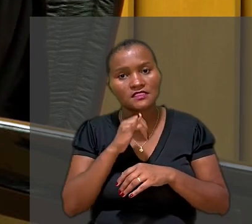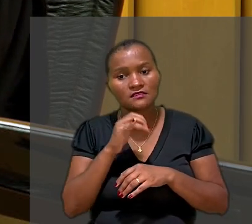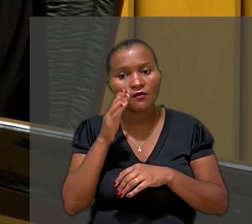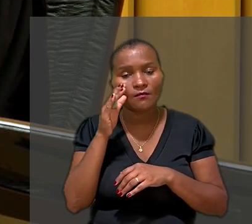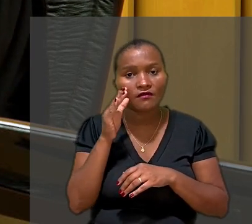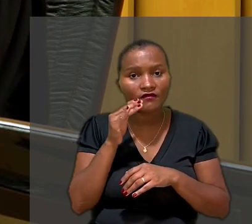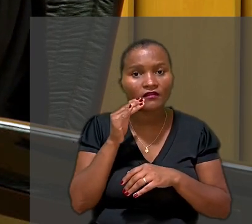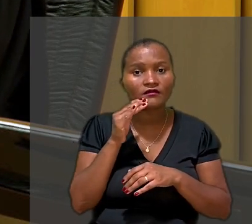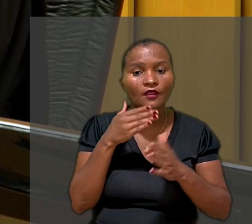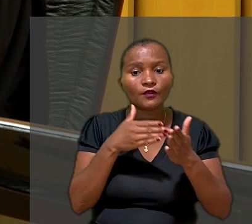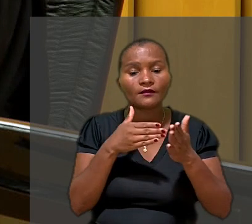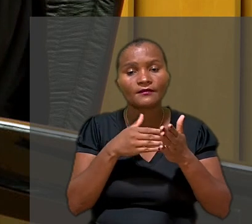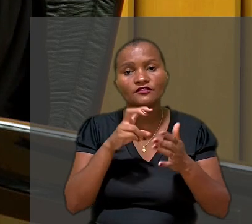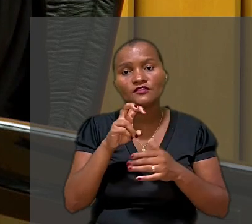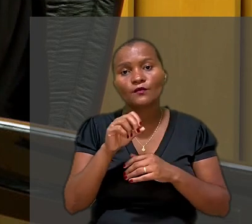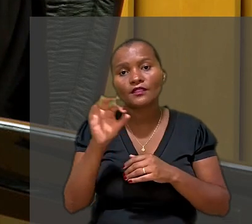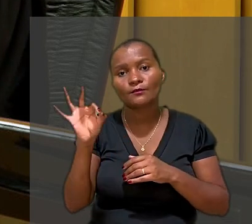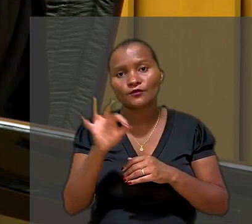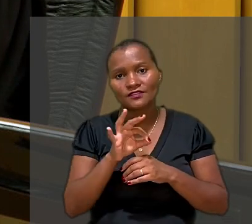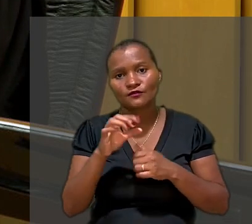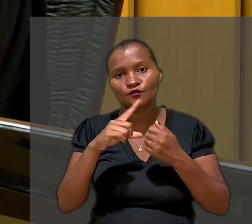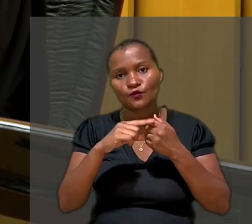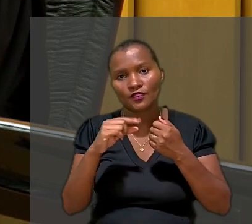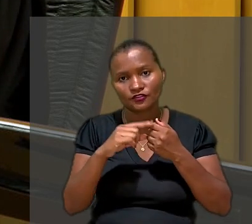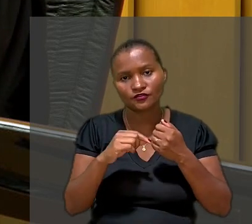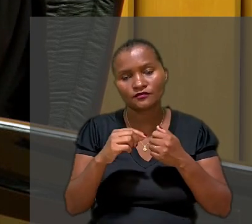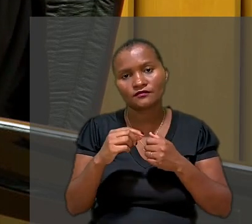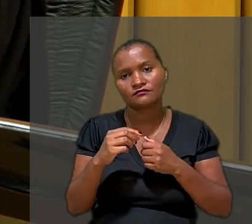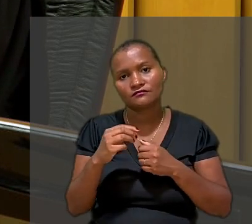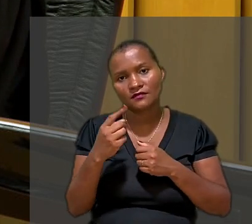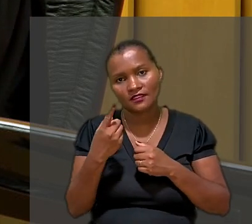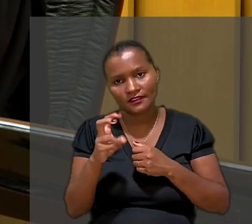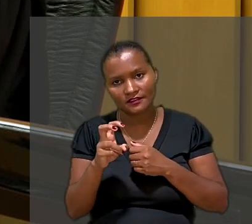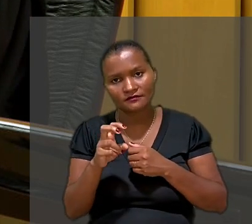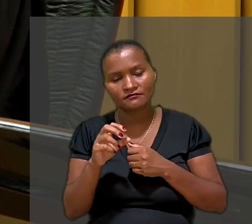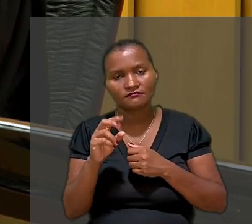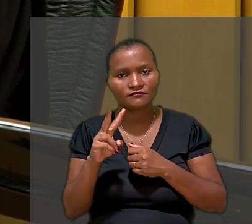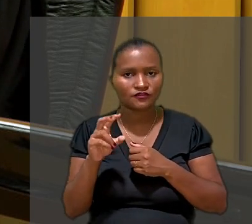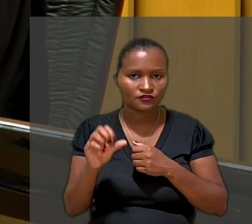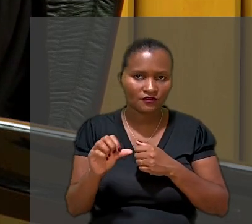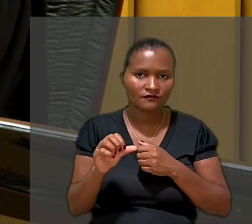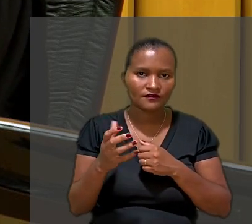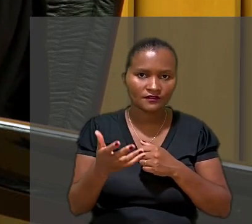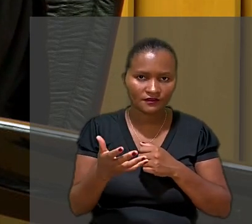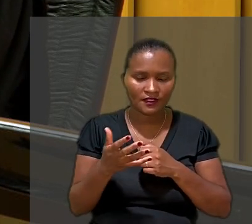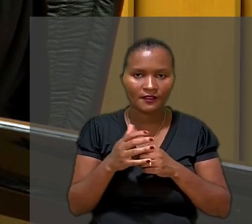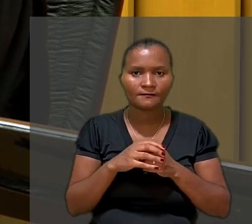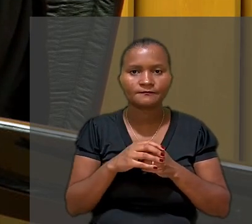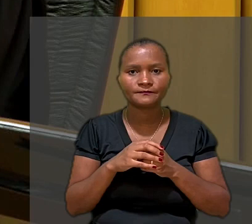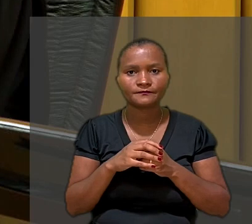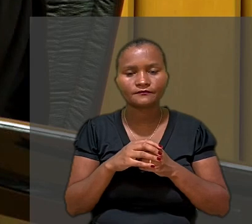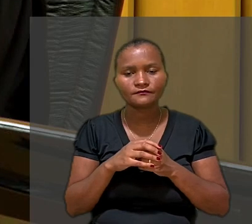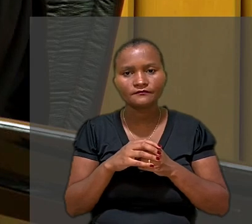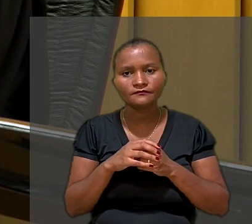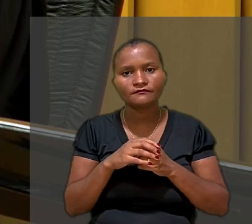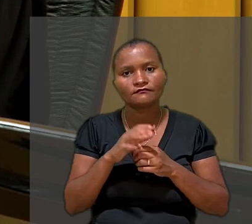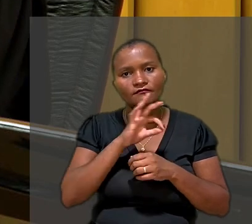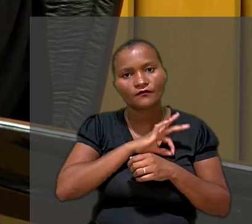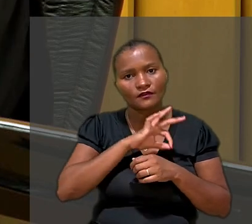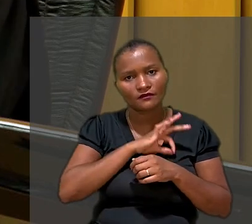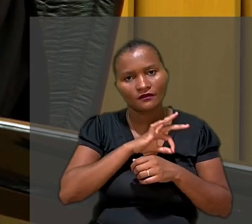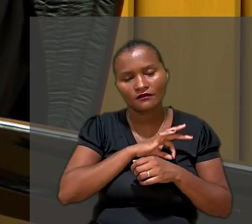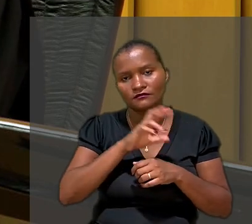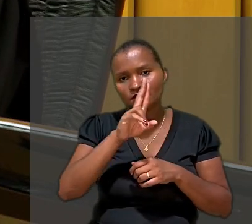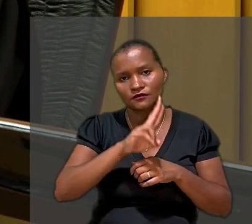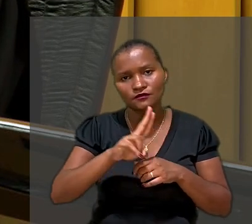que observado o limite de 50% previsto no parágrafo 3º do artigo 529 do CPC. Tendo em vista que a impenhorabilidade dos